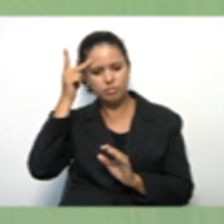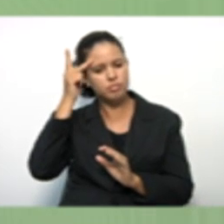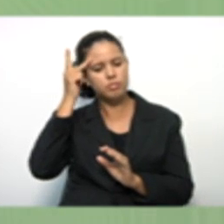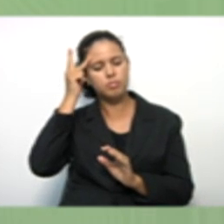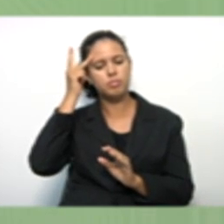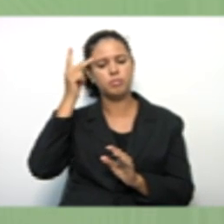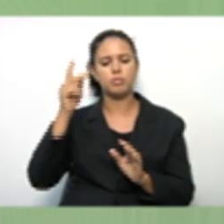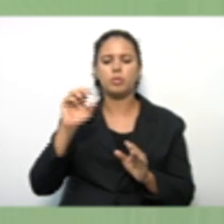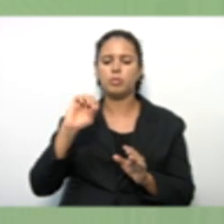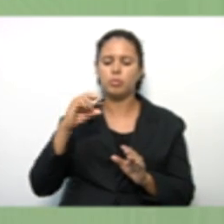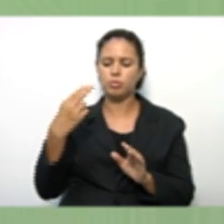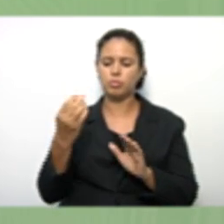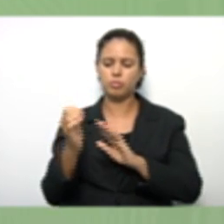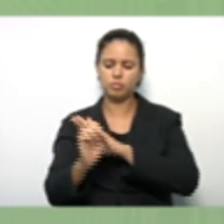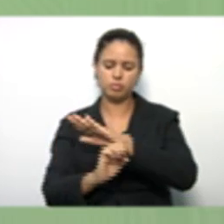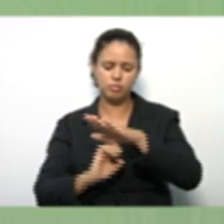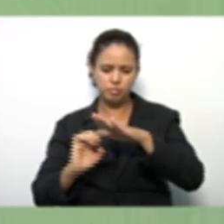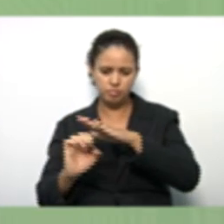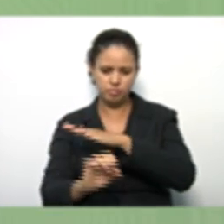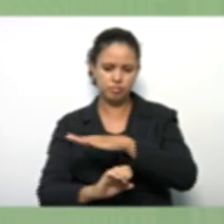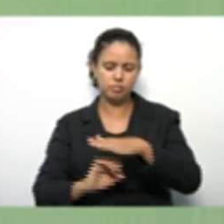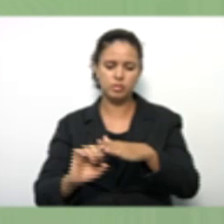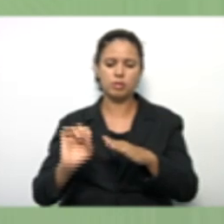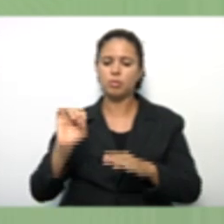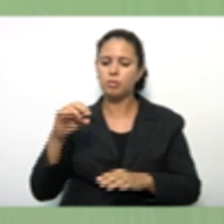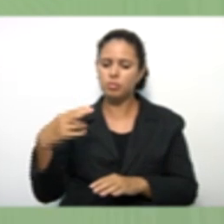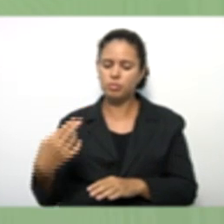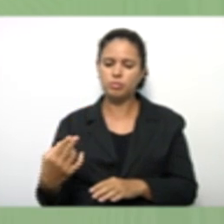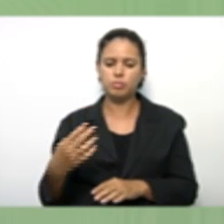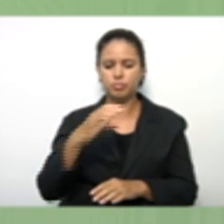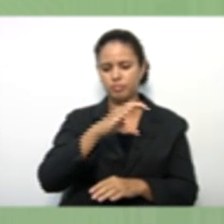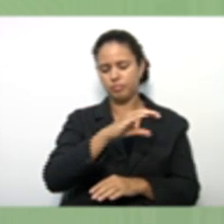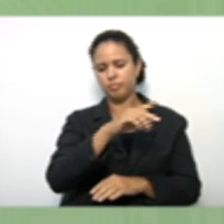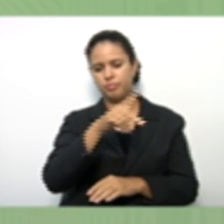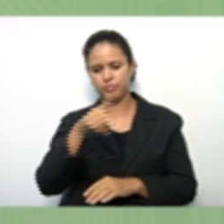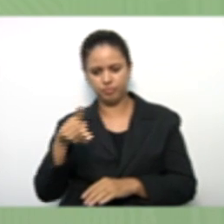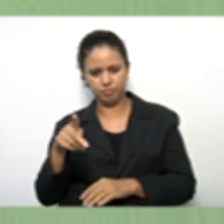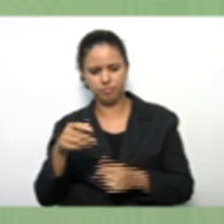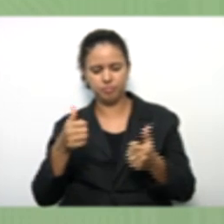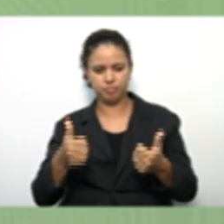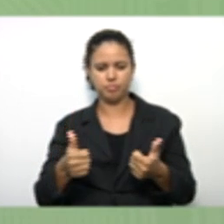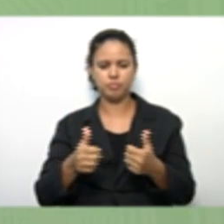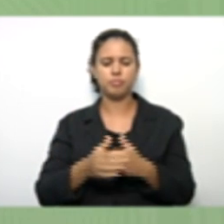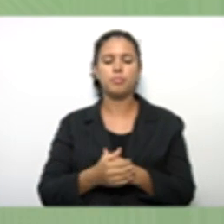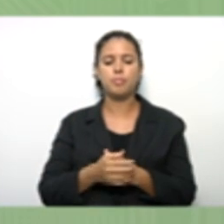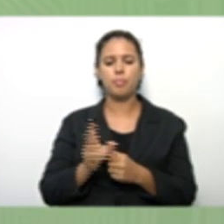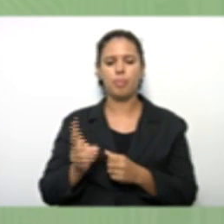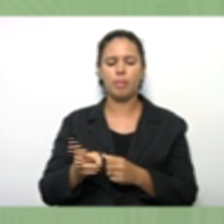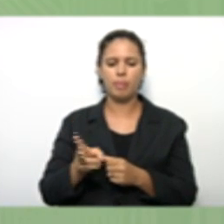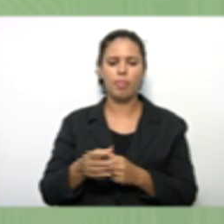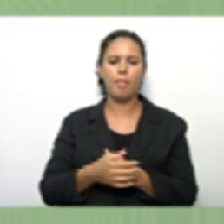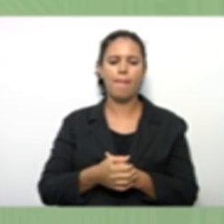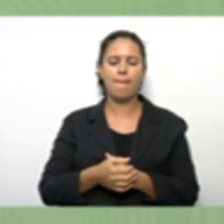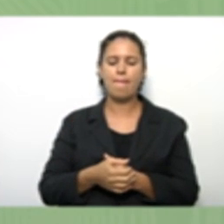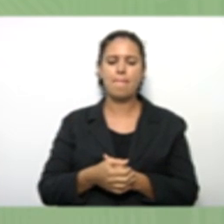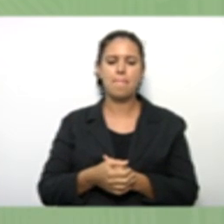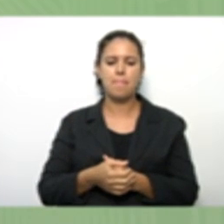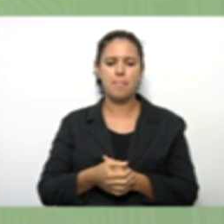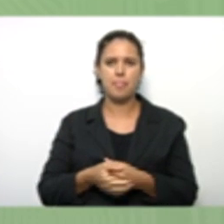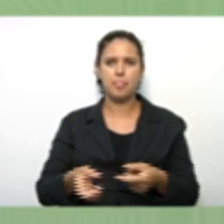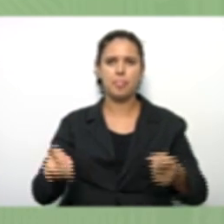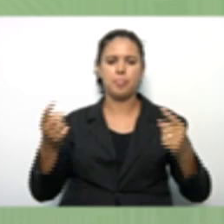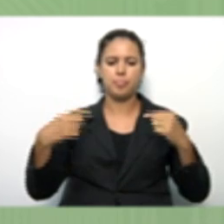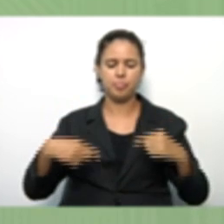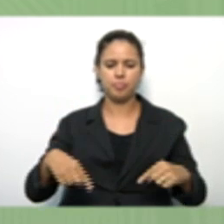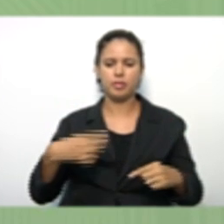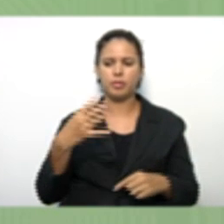constitui, ela também tem os seus bens, direitos e obrigações. Continuando. Questão